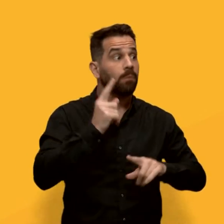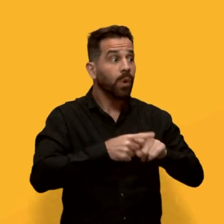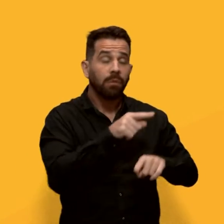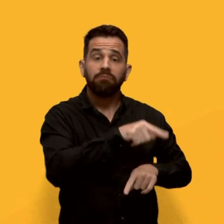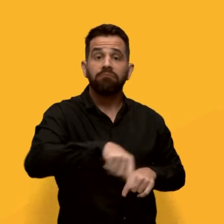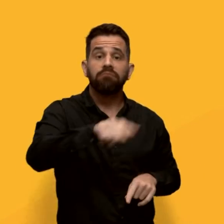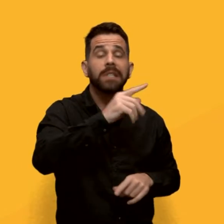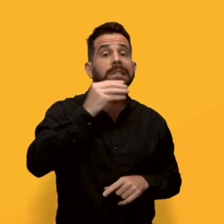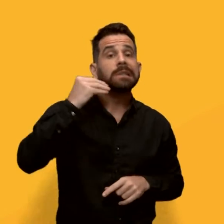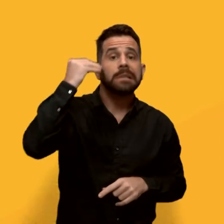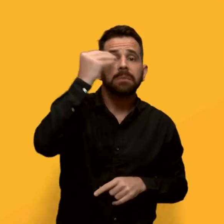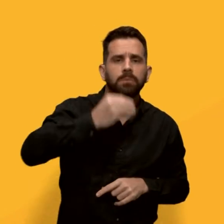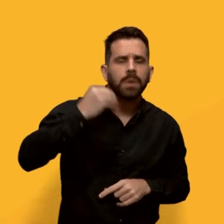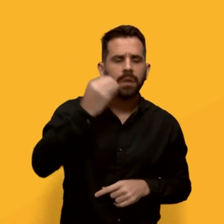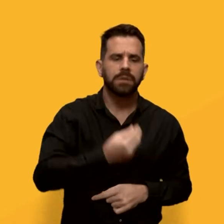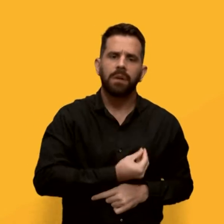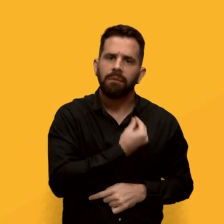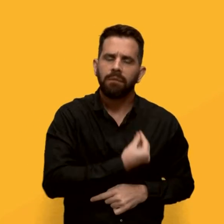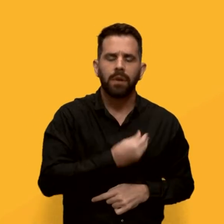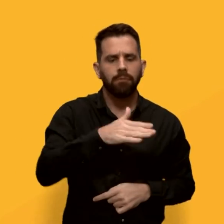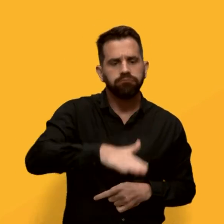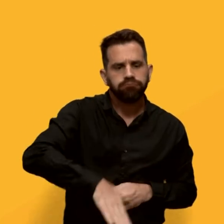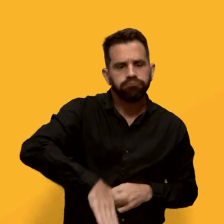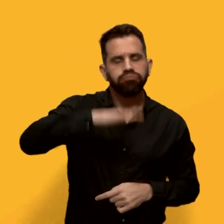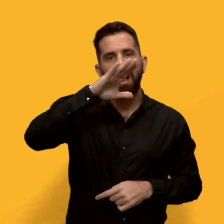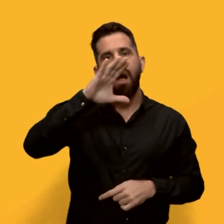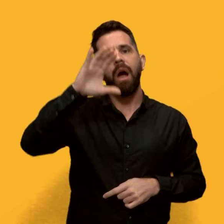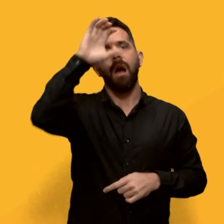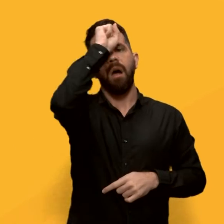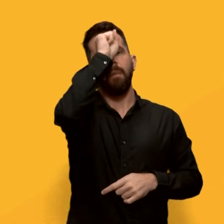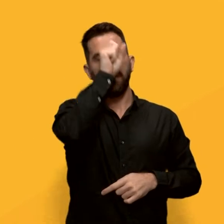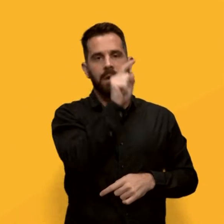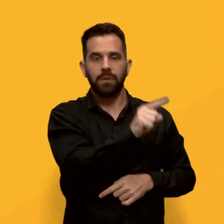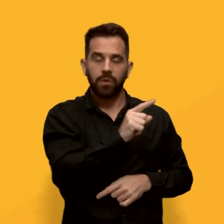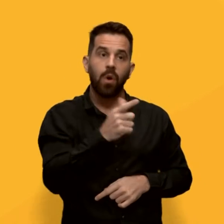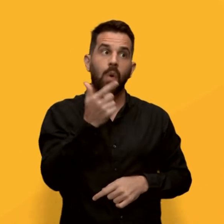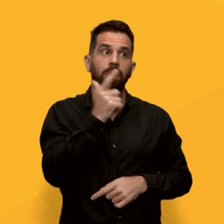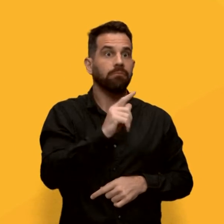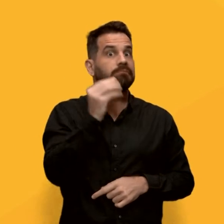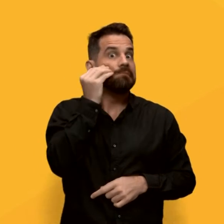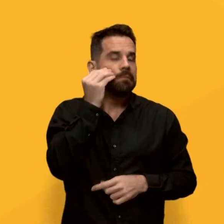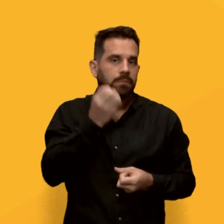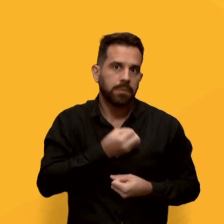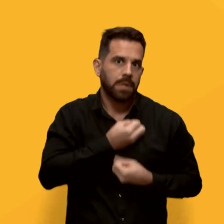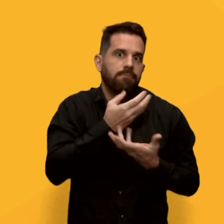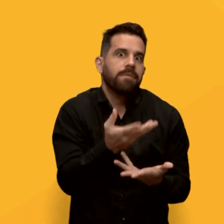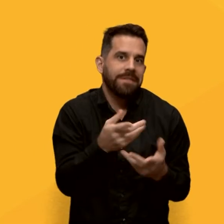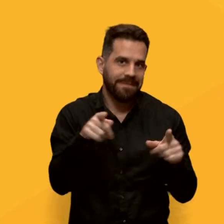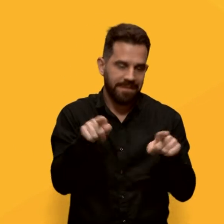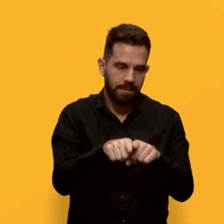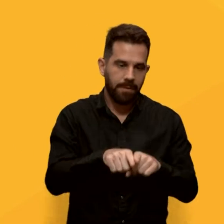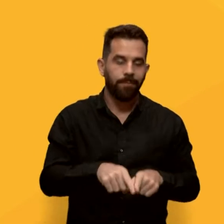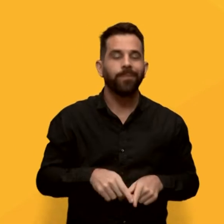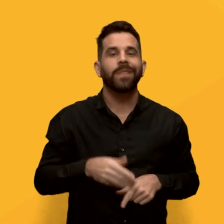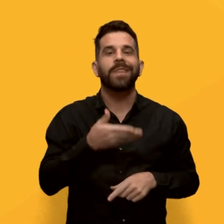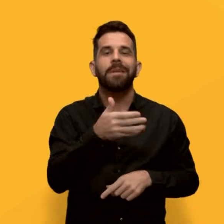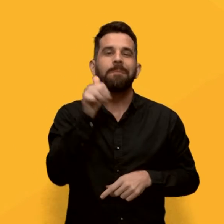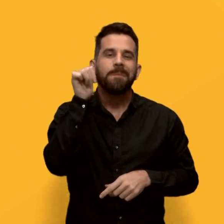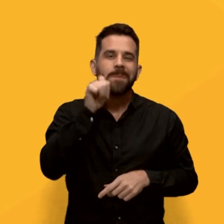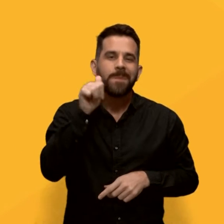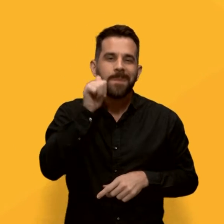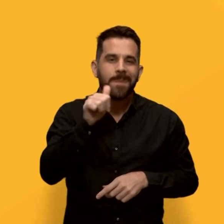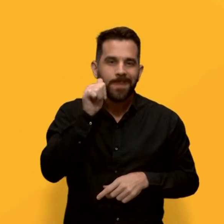eles cresceram ouvindo aquilo, eles tentam se expressar. No caso dessa adolescente que está cantando, ela está